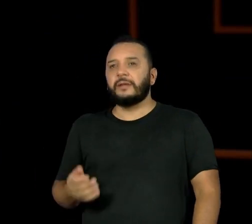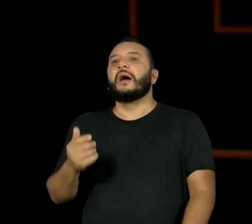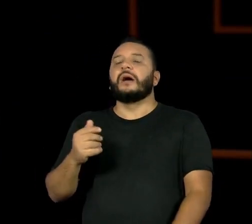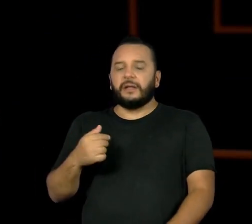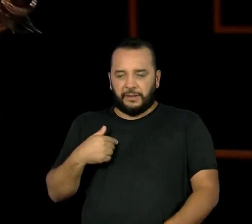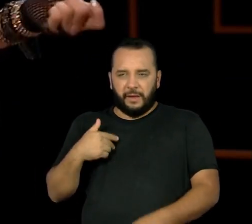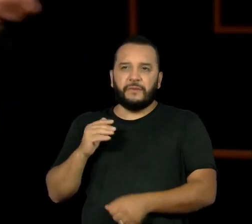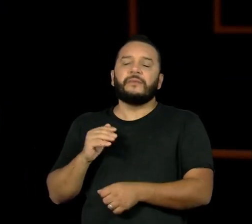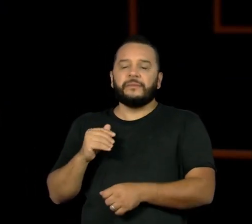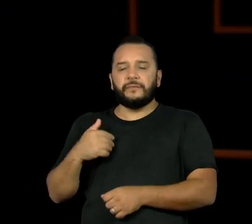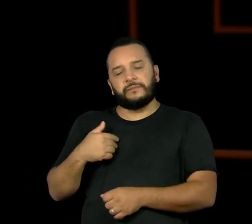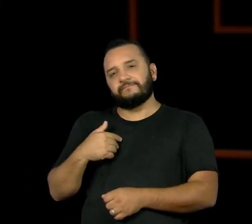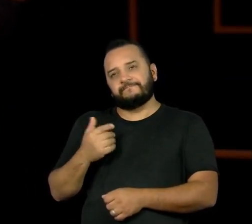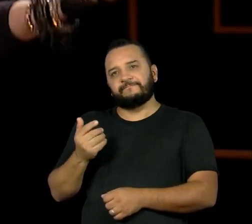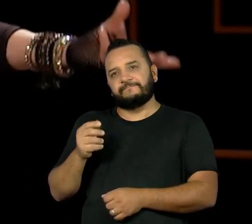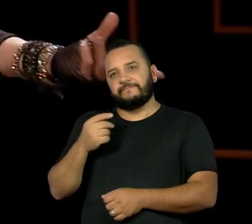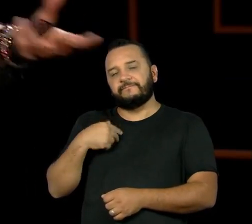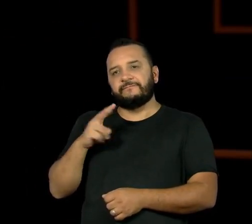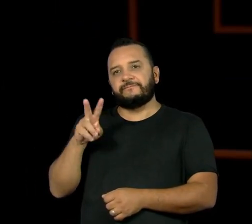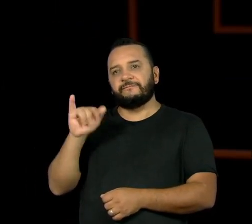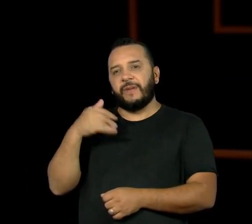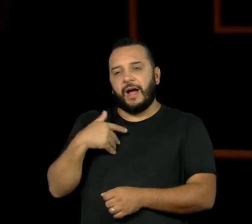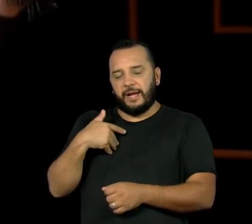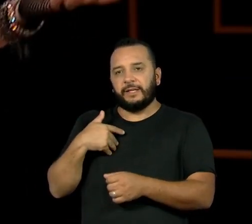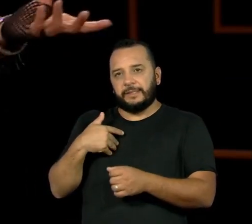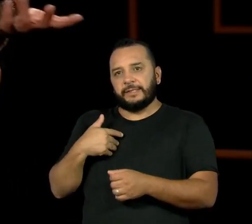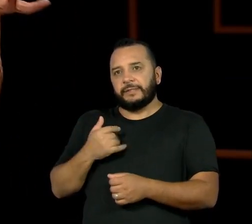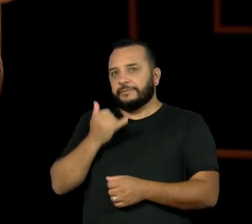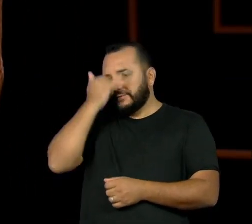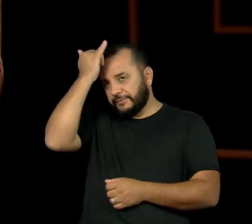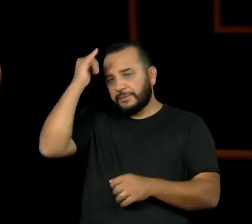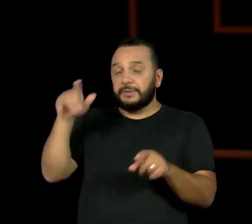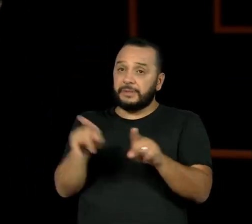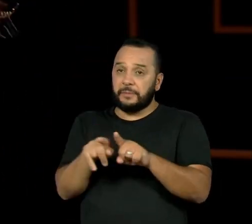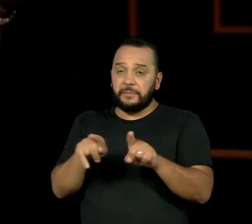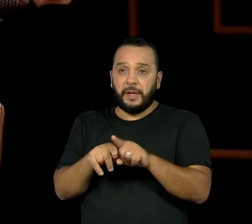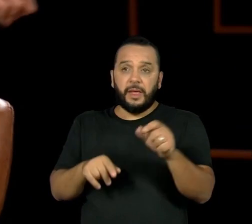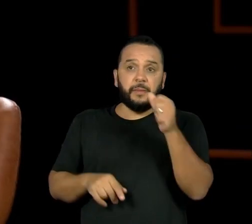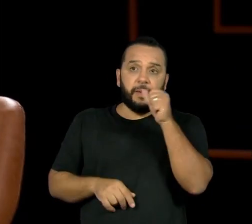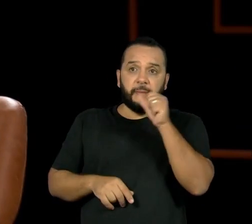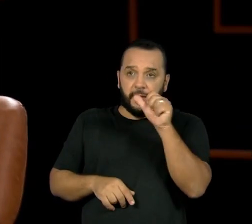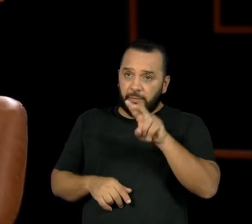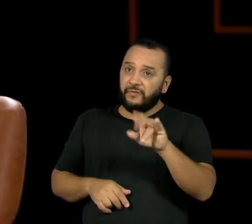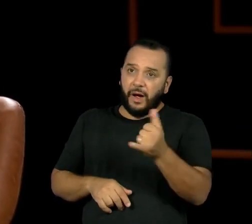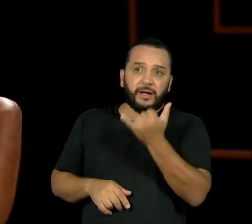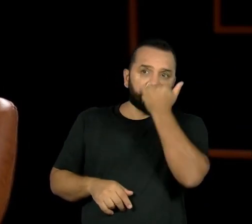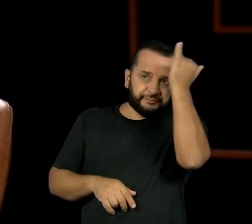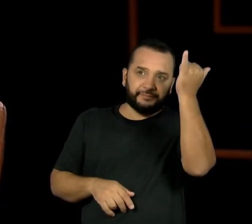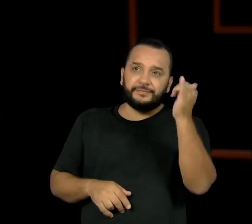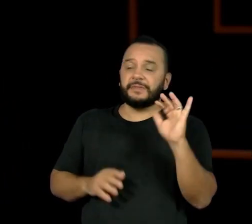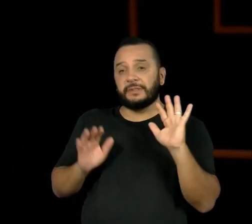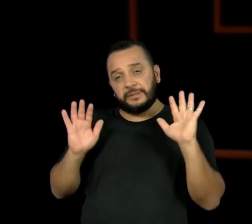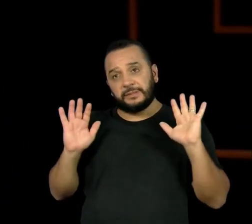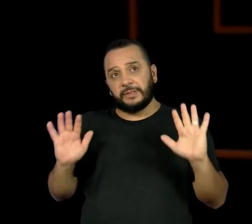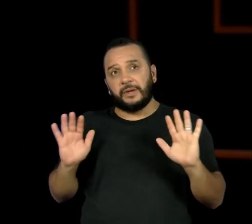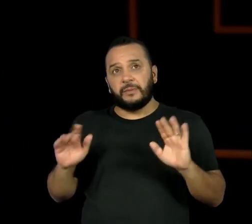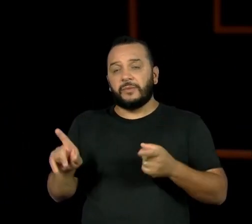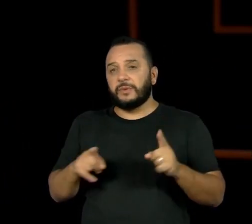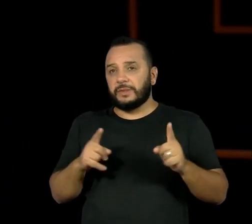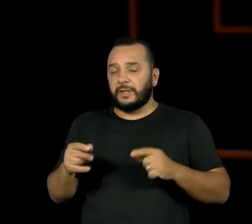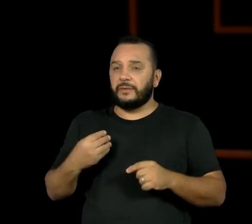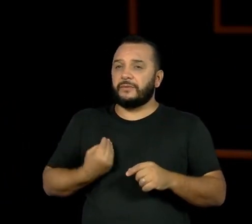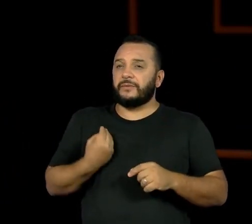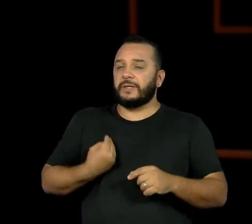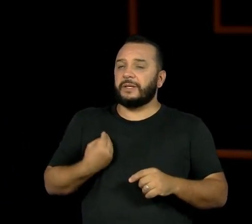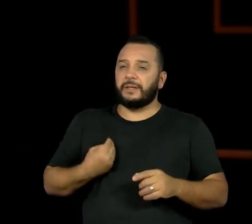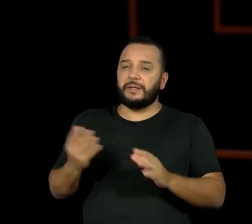ferrar. E eu tava dizendo assim, poxa, coitado da galera inteira, porque é importante. Aí eu fiz uma música e falei assim, a vida pode ser